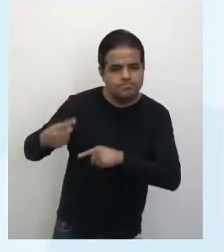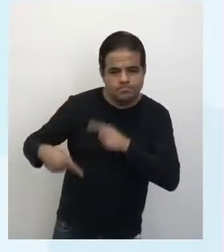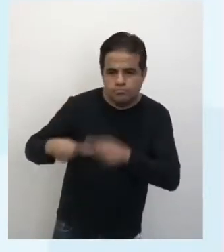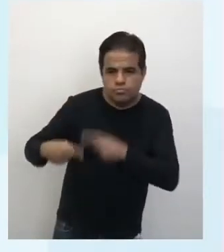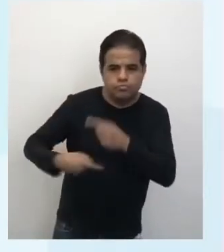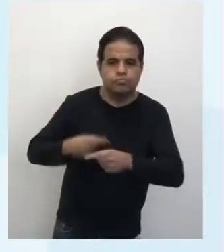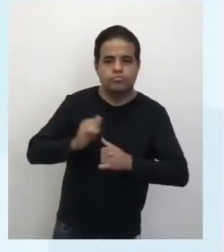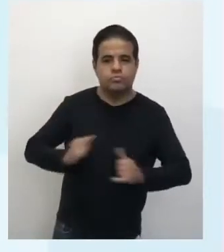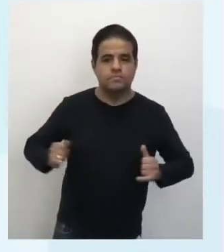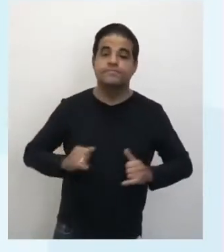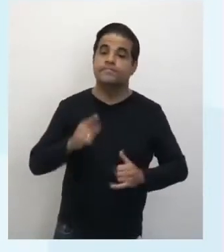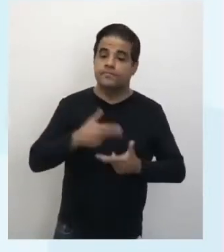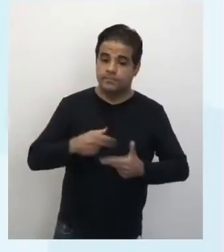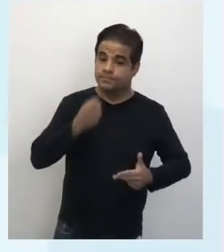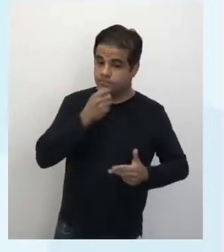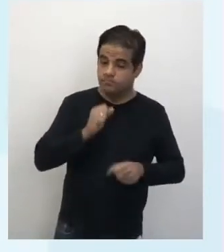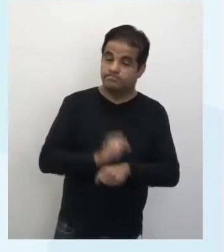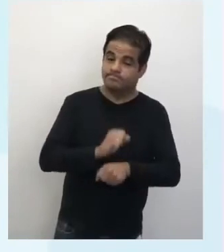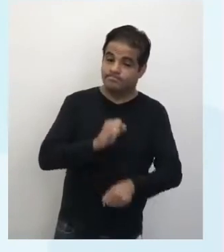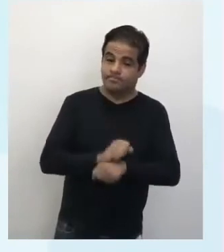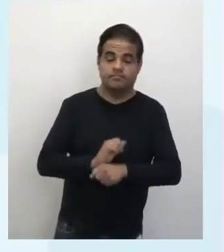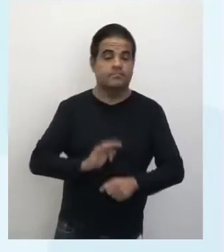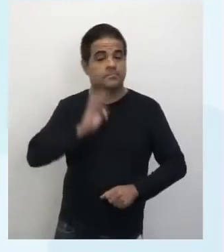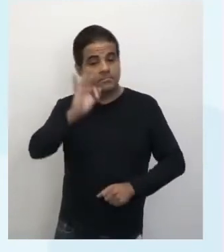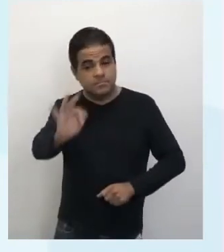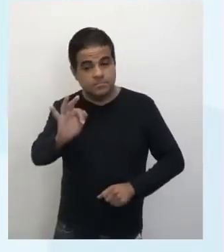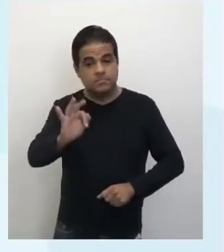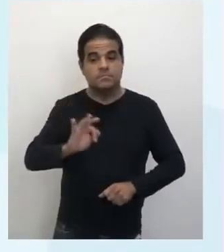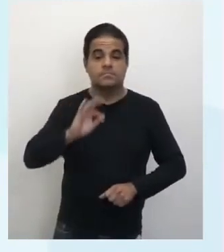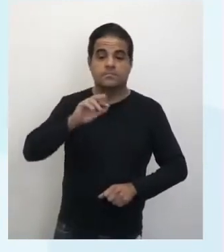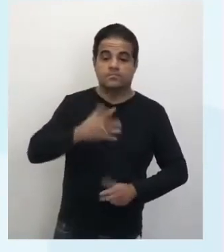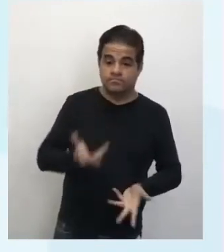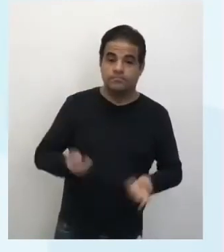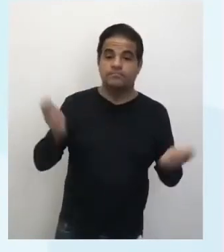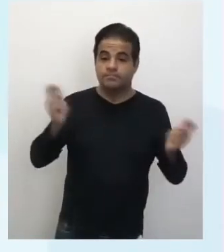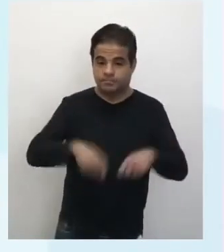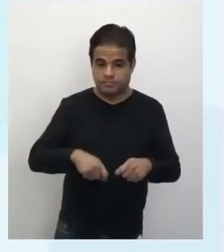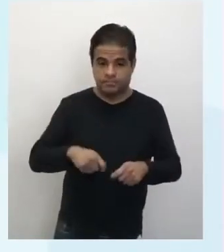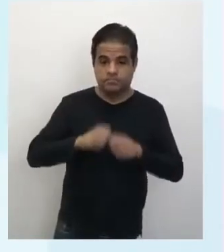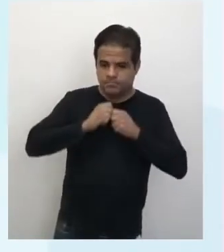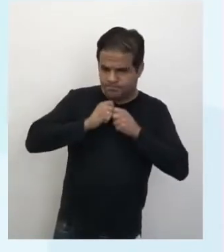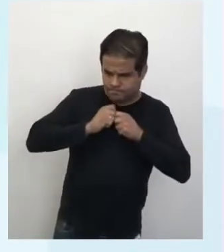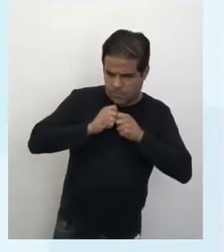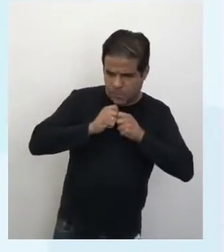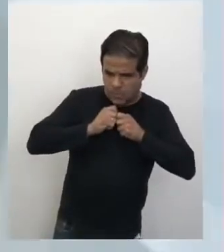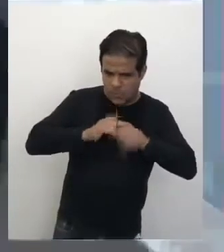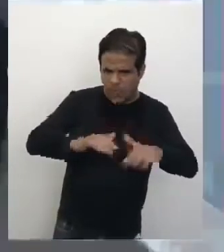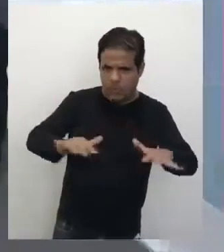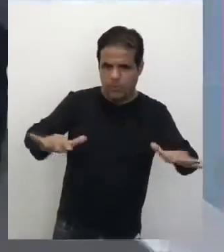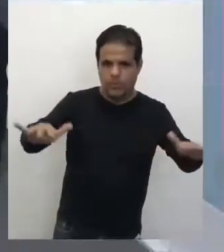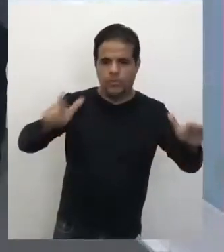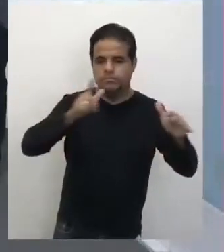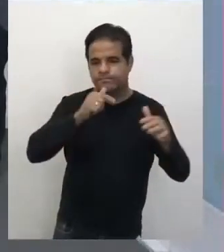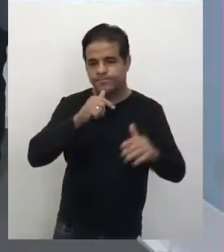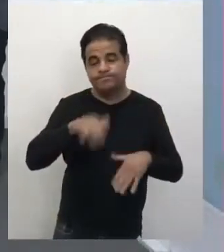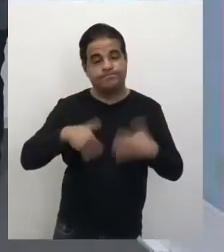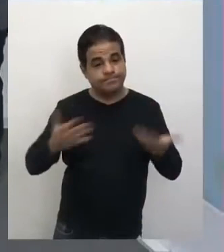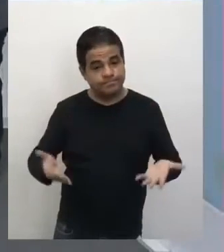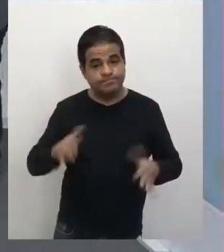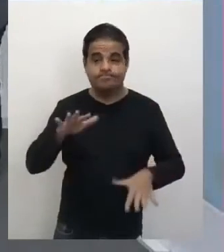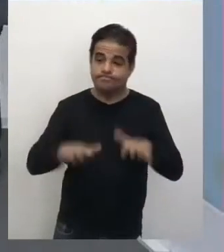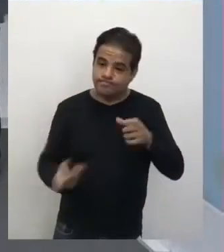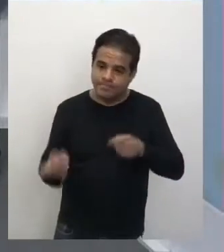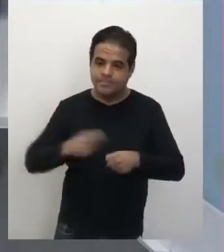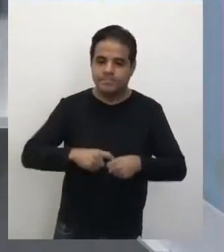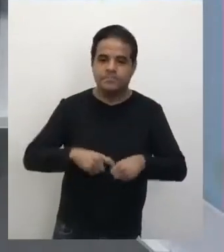São momentos bons, né? Que a gente espera no futuro, né? Em que até o vertedouro esteja aí jorrando água, né? Talvez aí, quando voltar as chuvas,